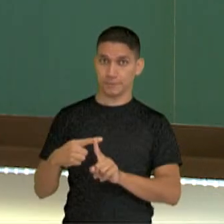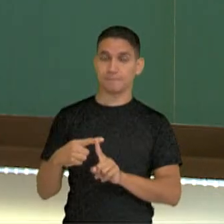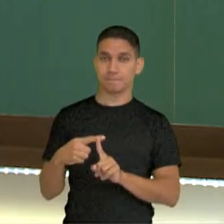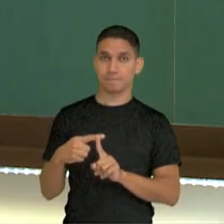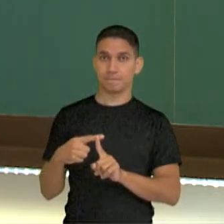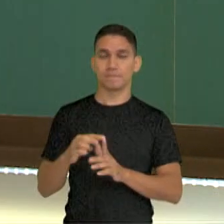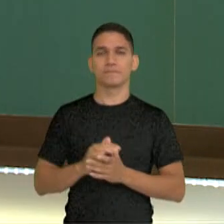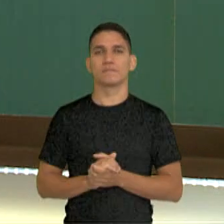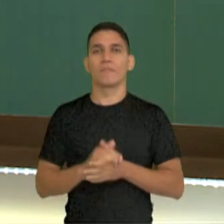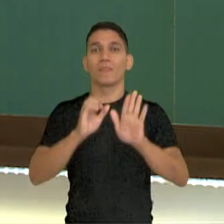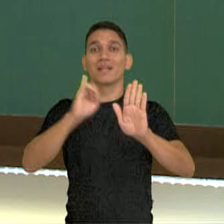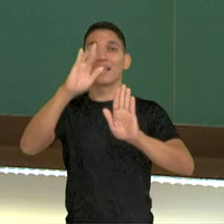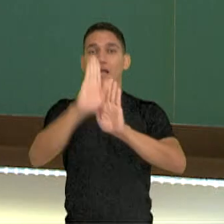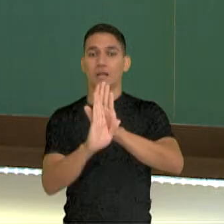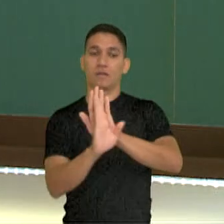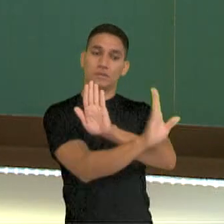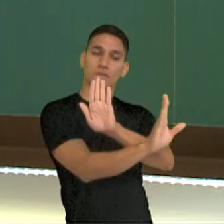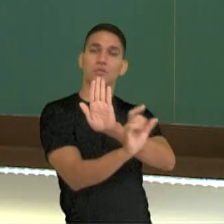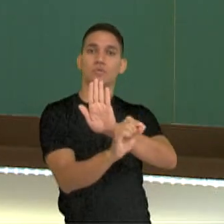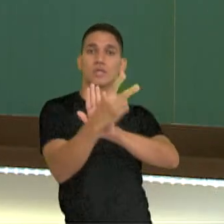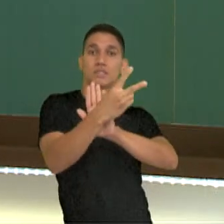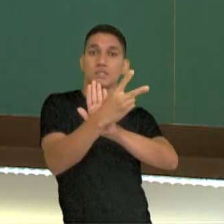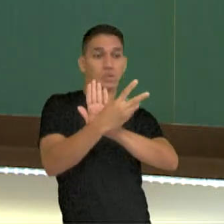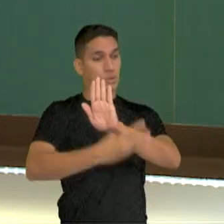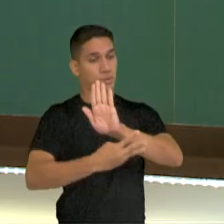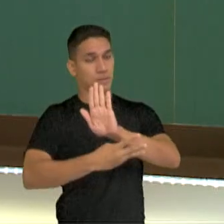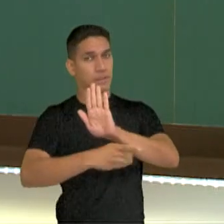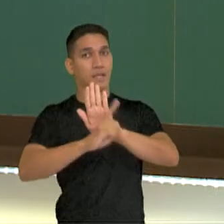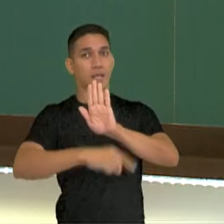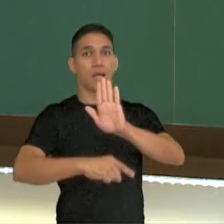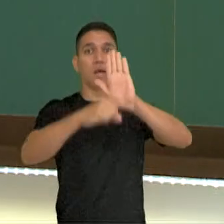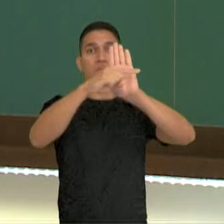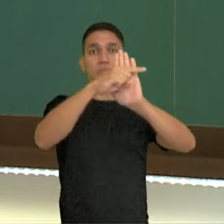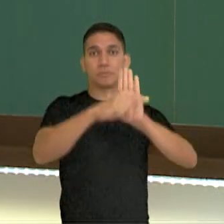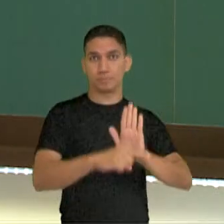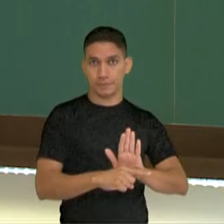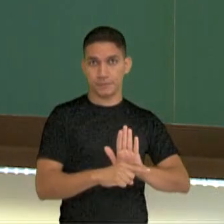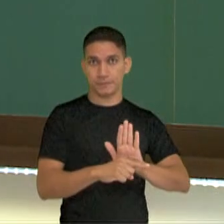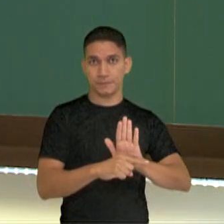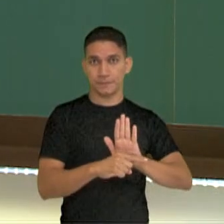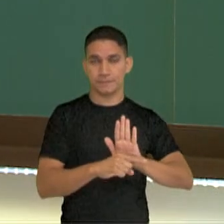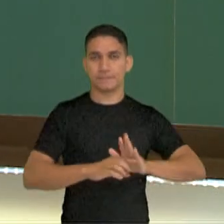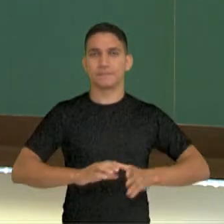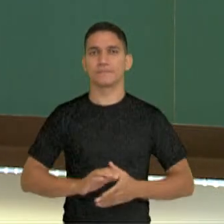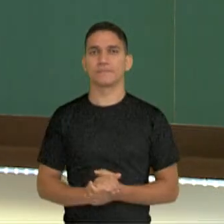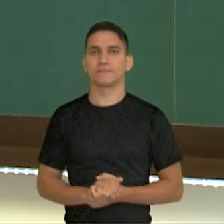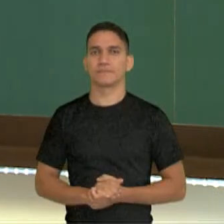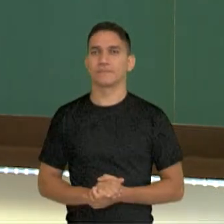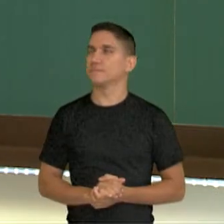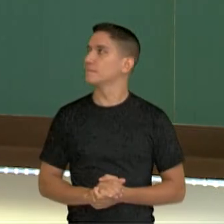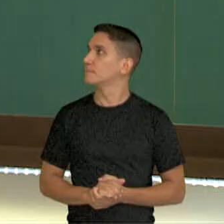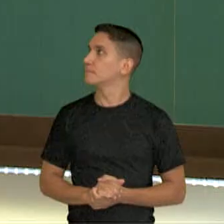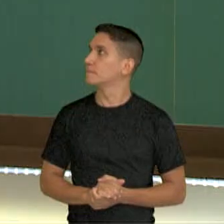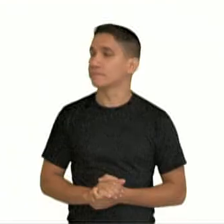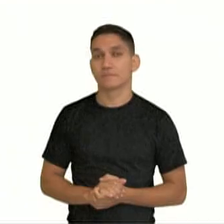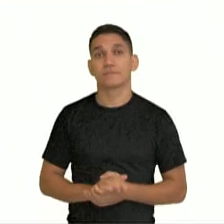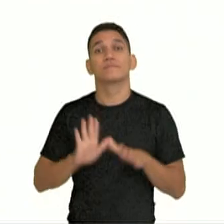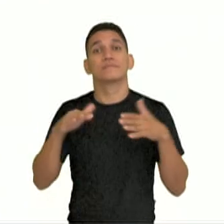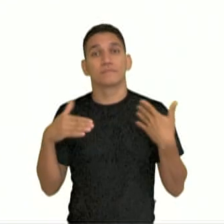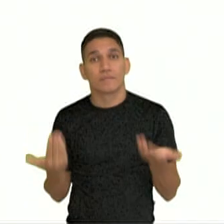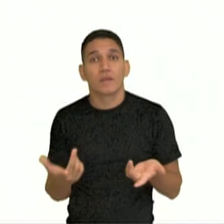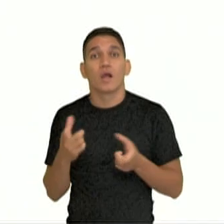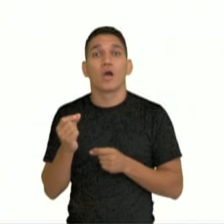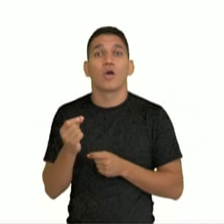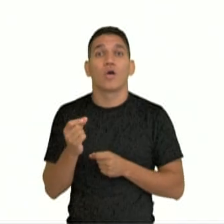têm cosseno positivos e do segundo e terceiro quadrante ângulos que têm aí o cosseno negativo. Por fim,